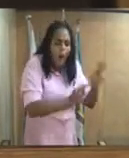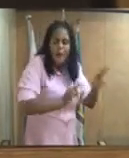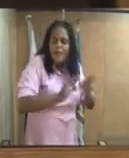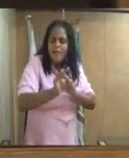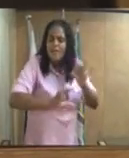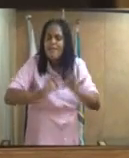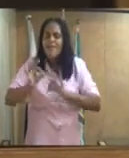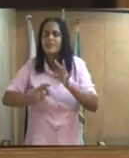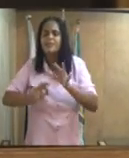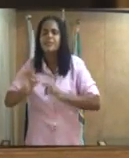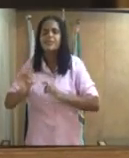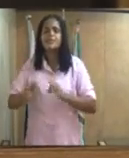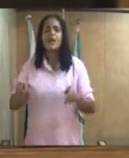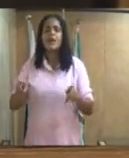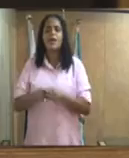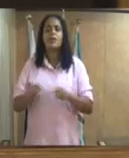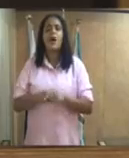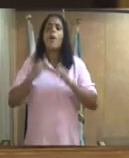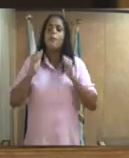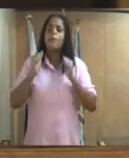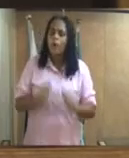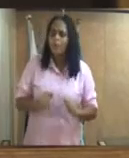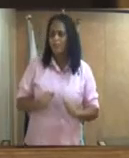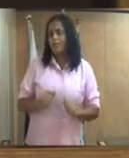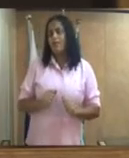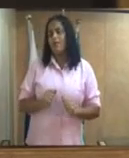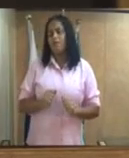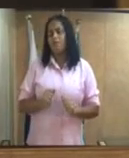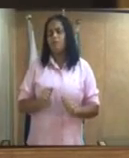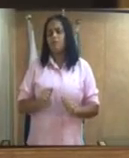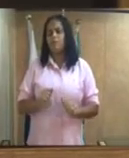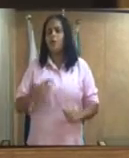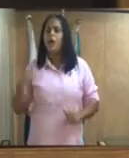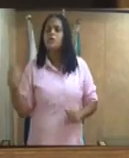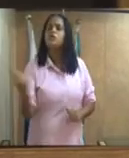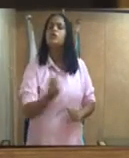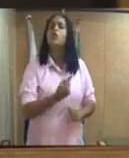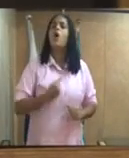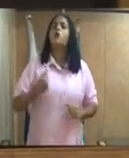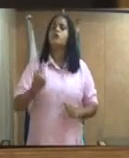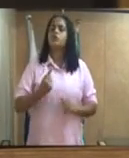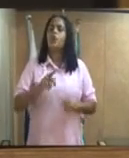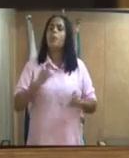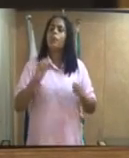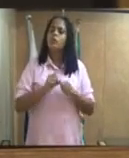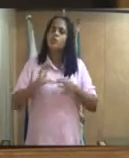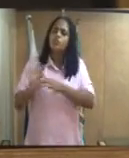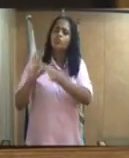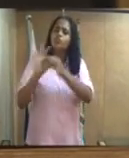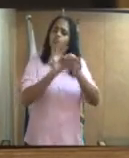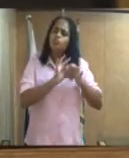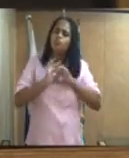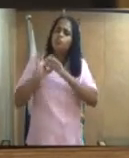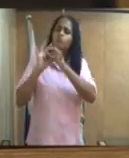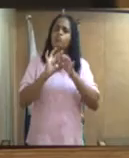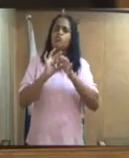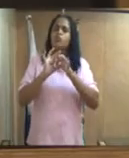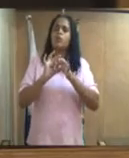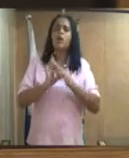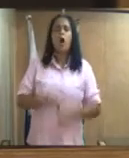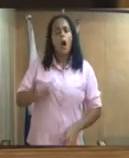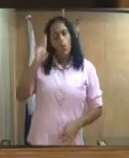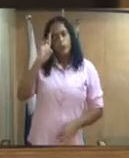possa submeter ao Poder Judiciário, para que a gente possa municiar o chefe do